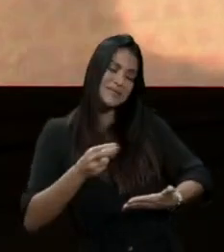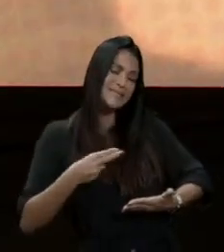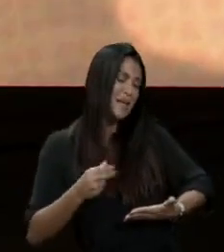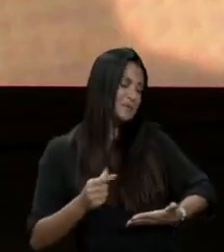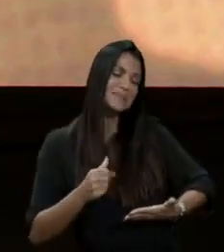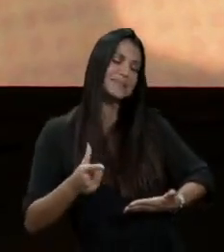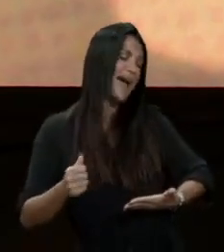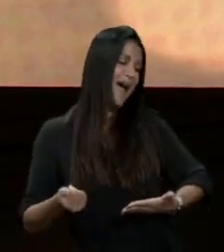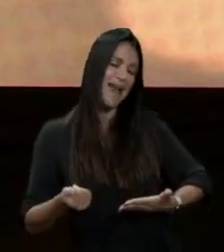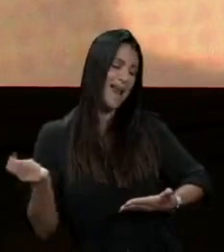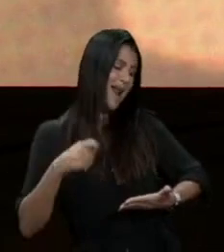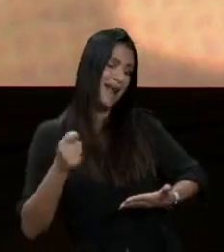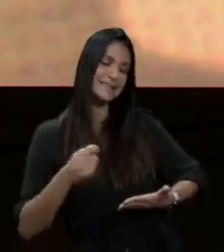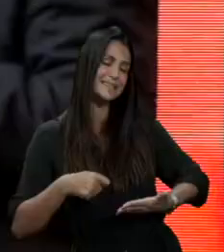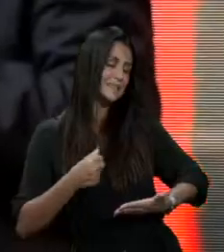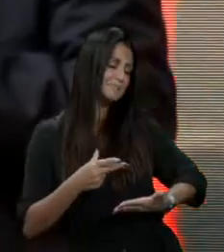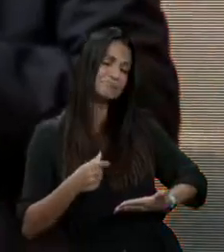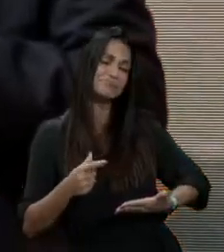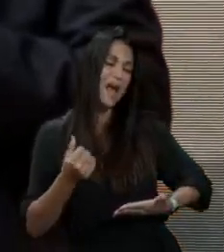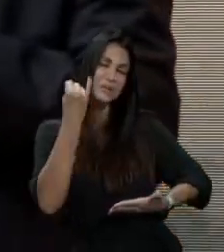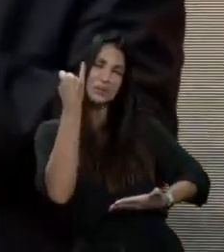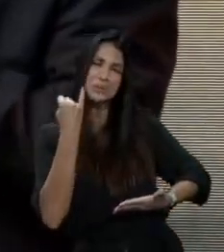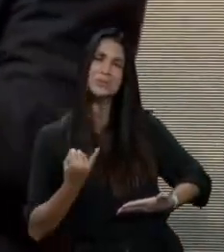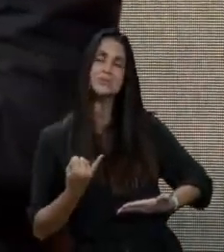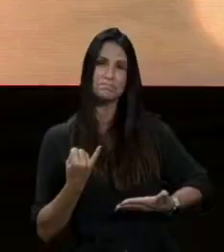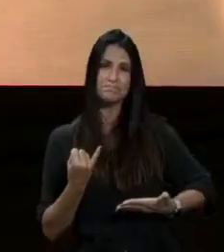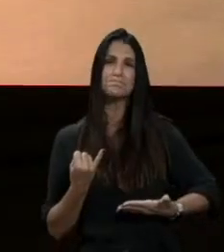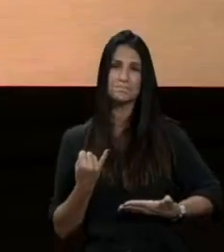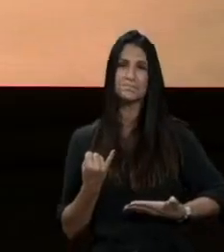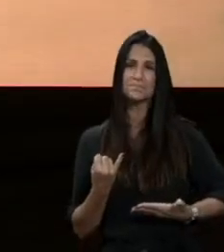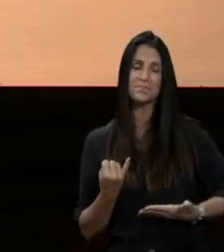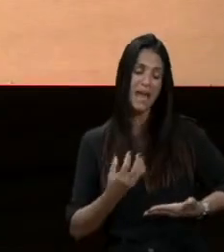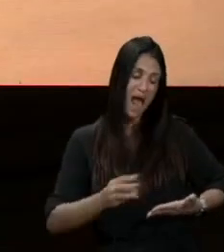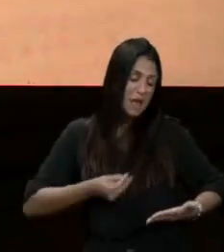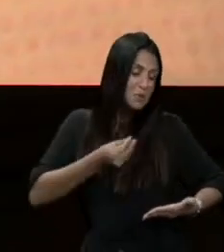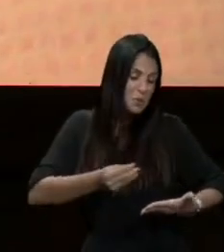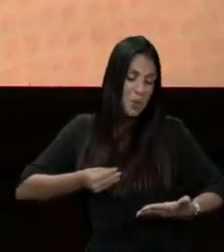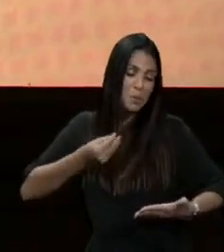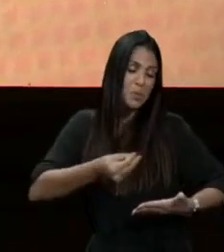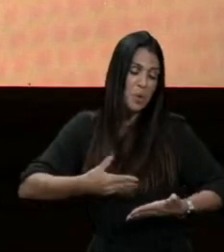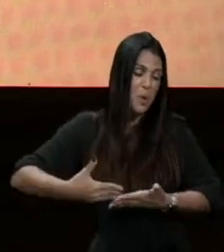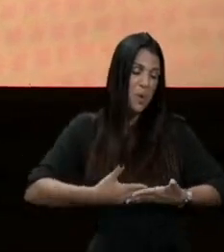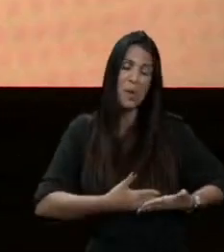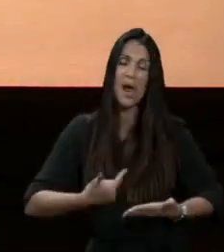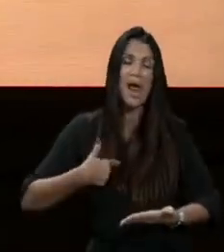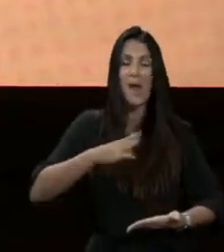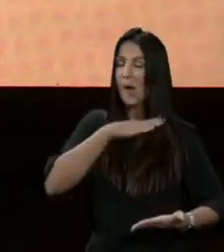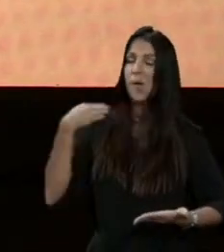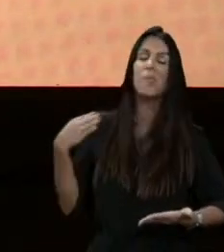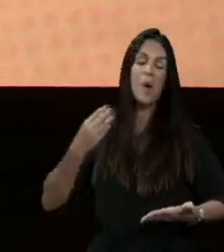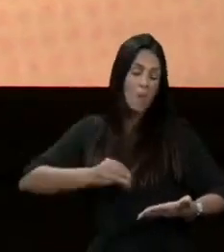se você achar uma gota entrega e pega pega para você vir pega morreu